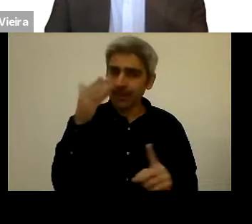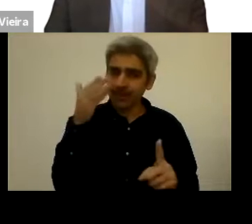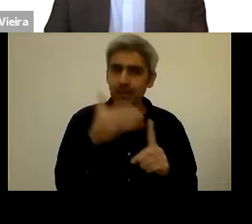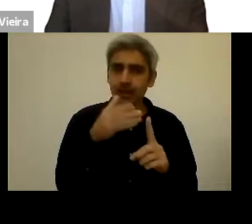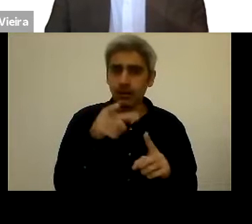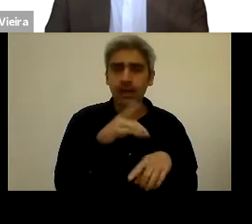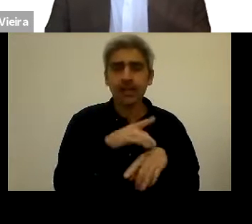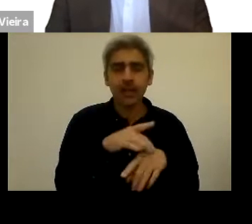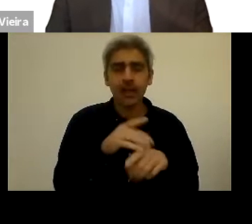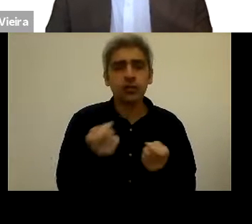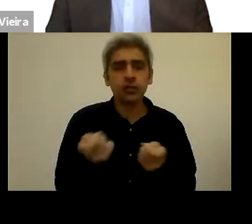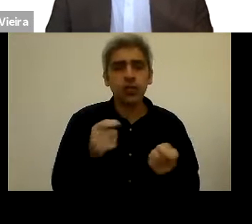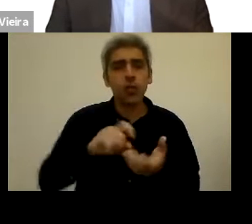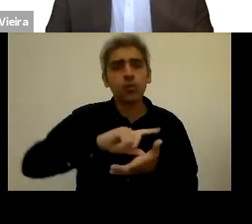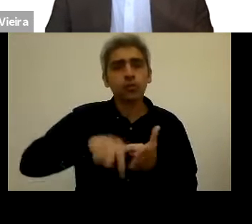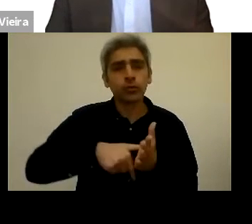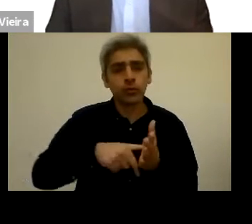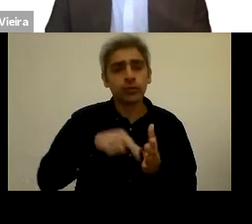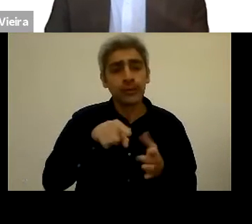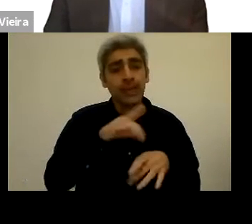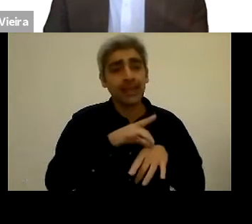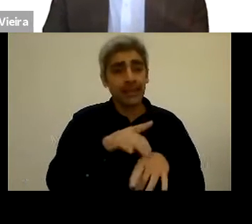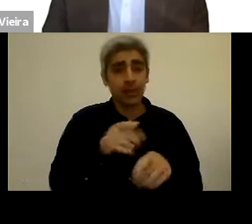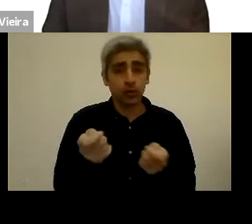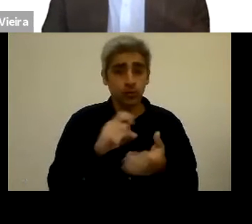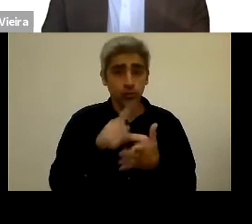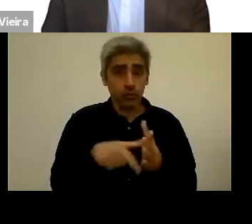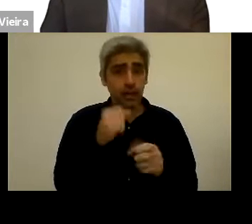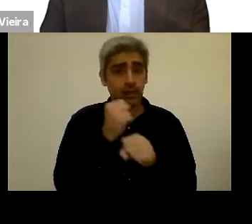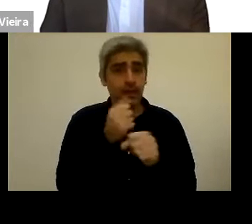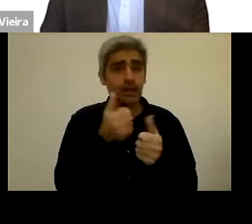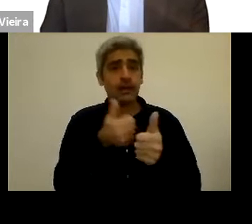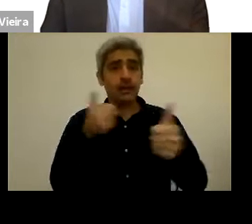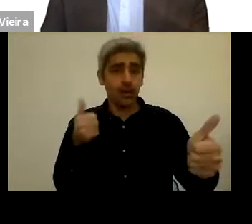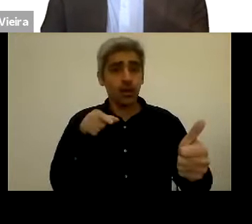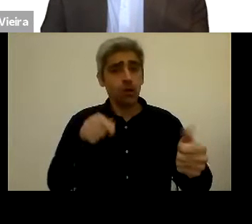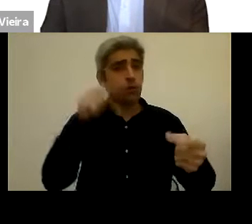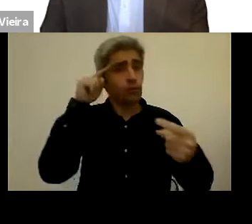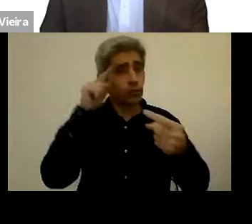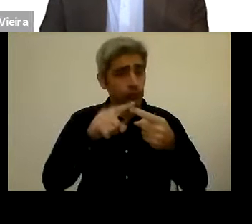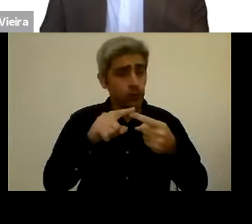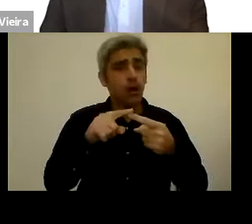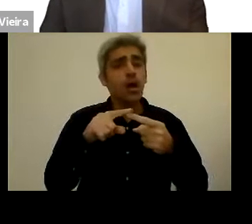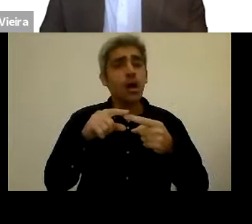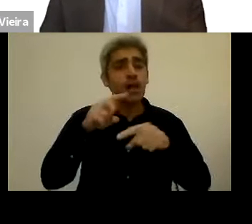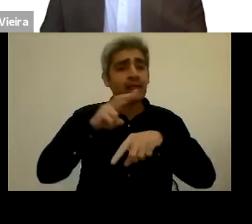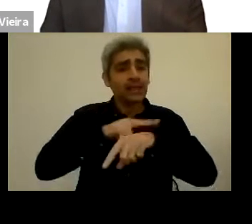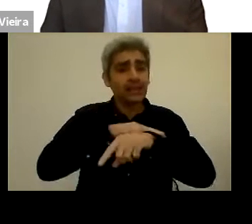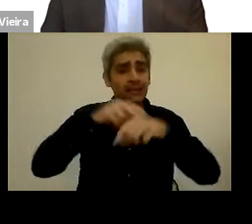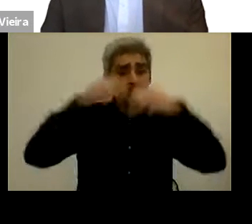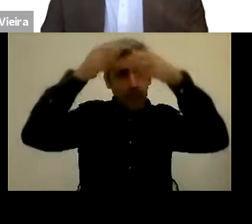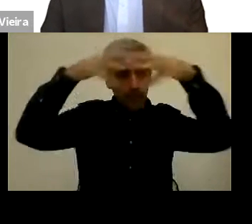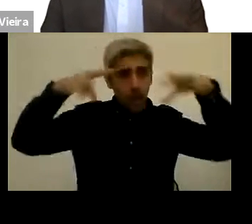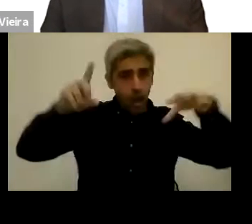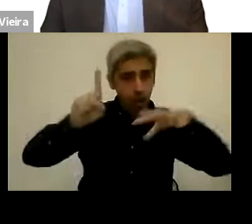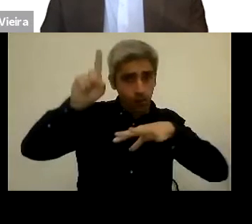de projetos. Ele pergunta se o guia de gestão de projetos em teletrabalho é dirigido aos quadros dirigentes ou pode ser